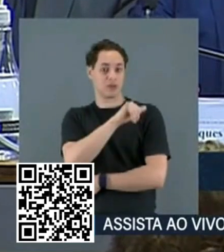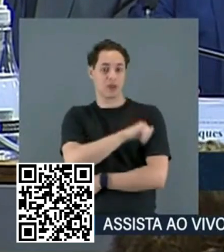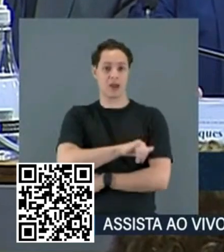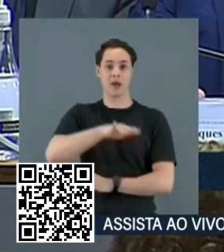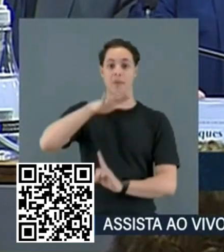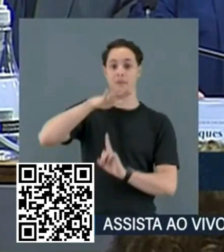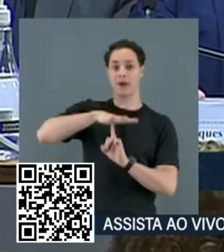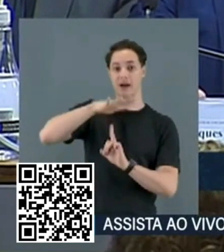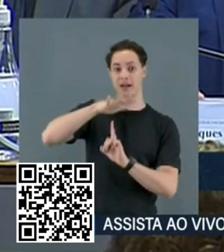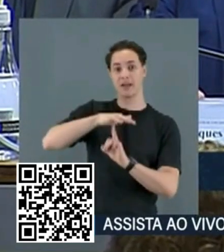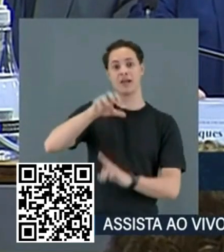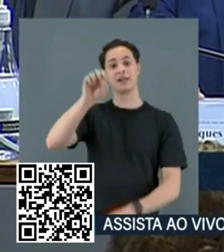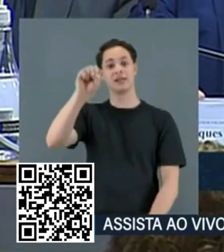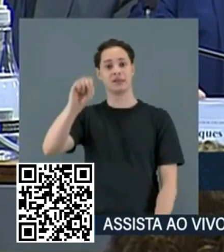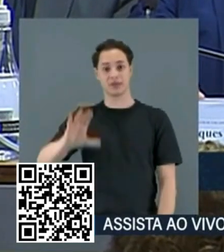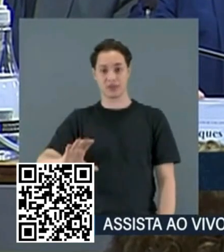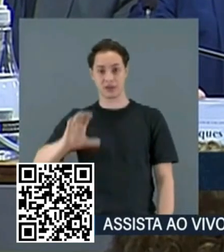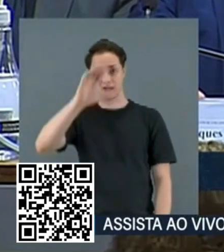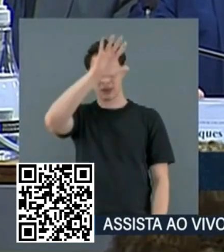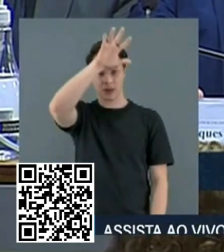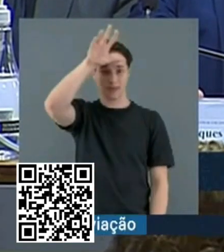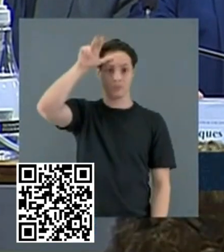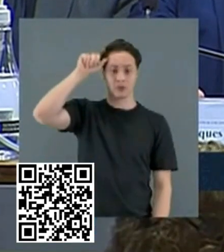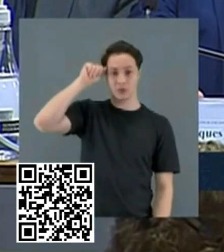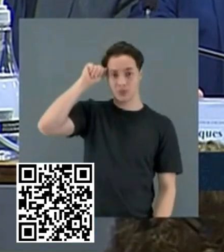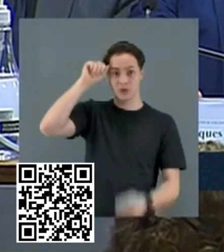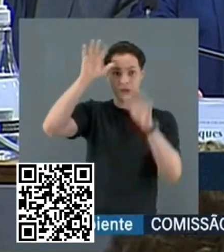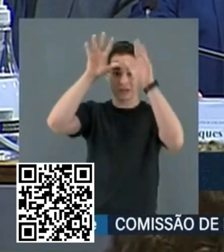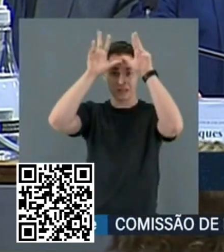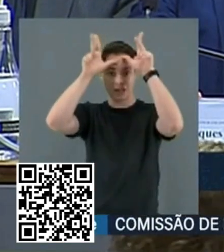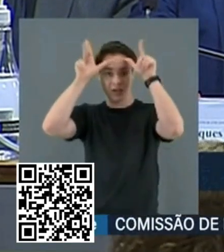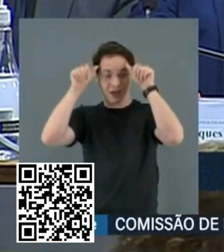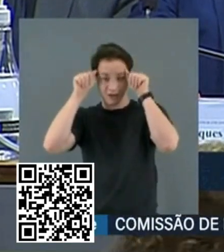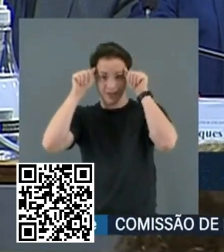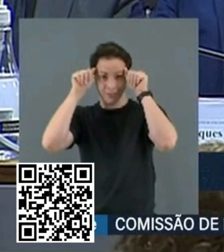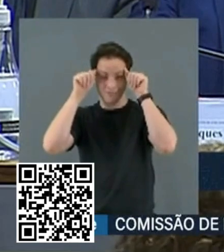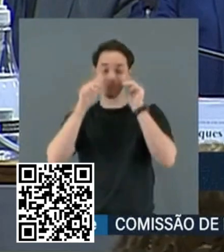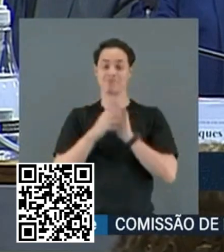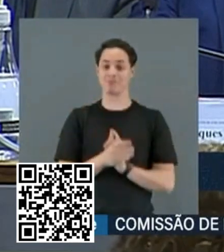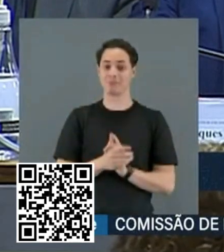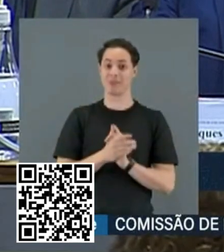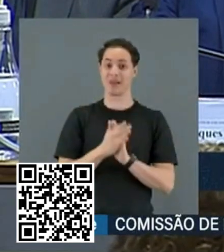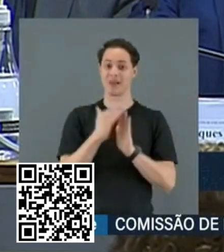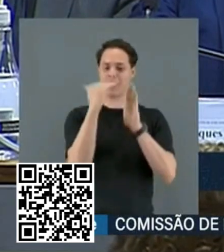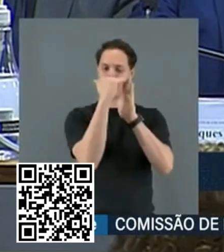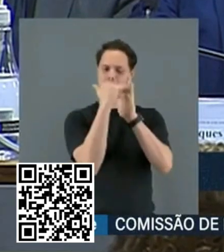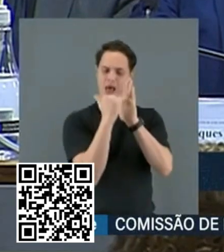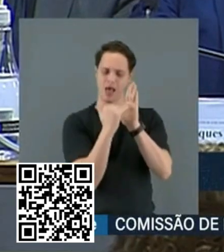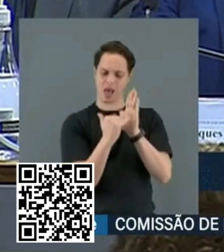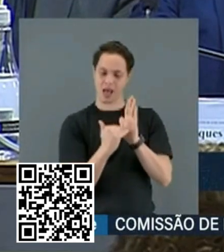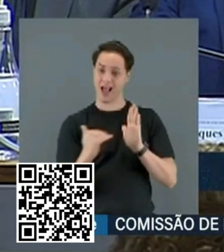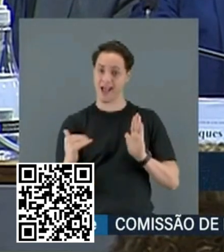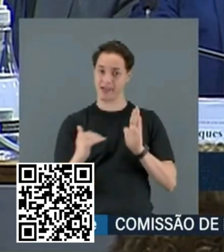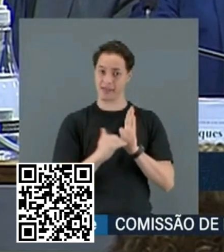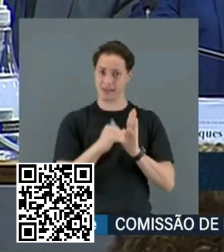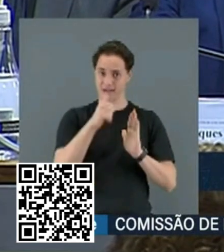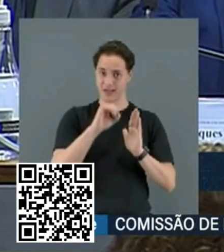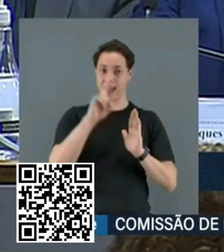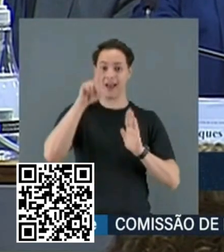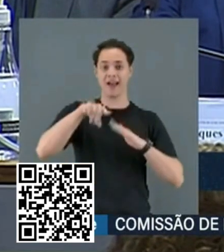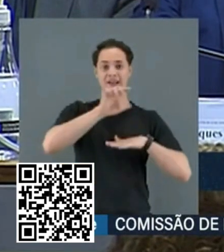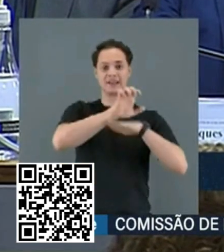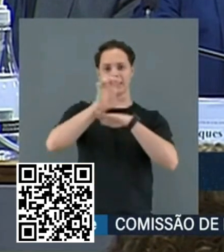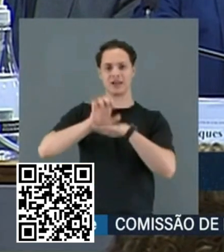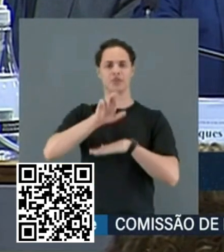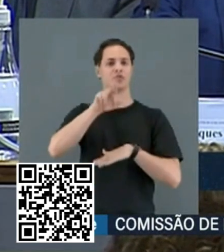Catarina, Amazonas e Acre. E aí, até a 10ª posição, são estados que não são